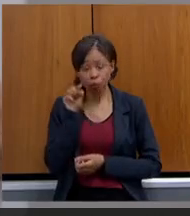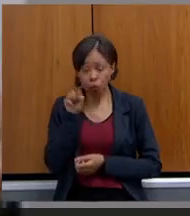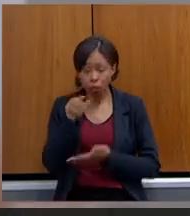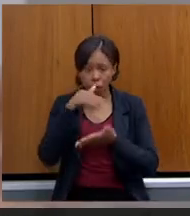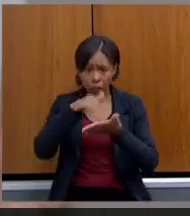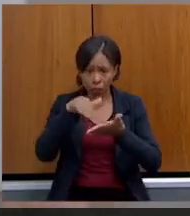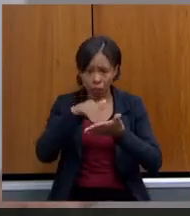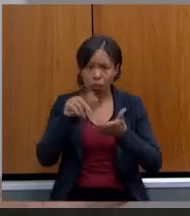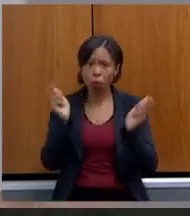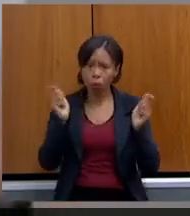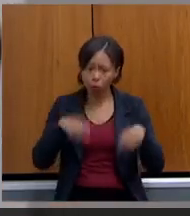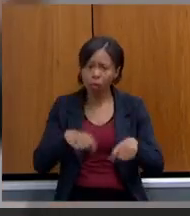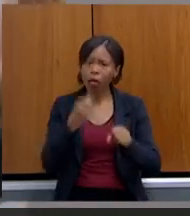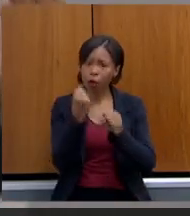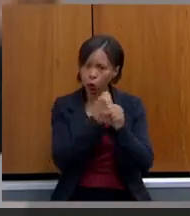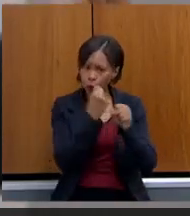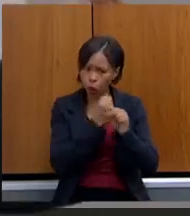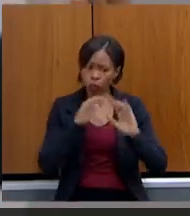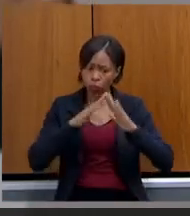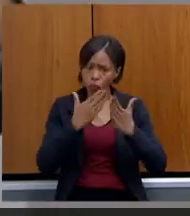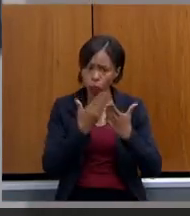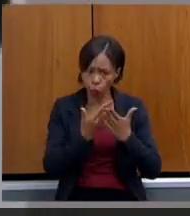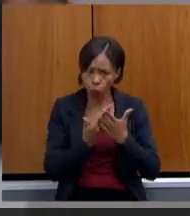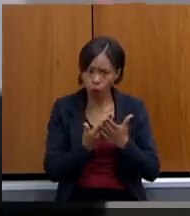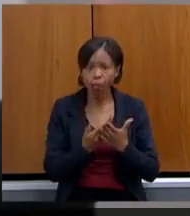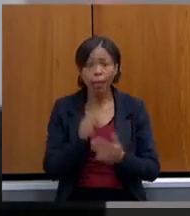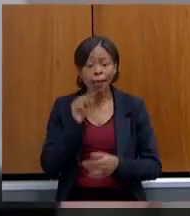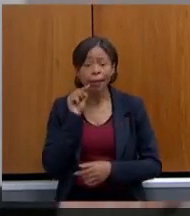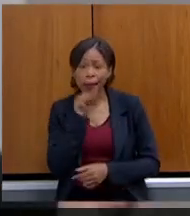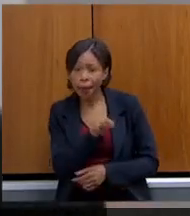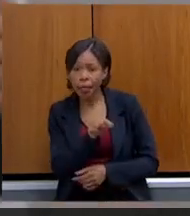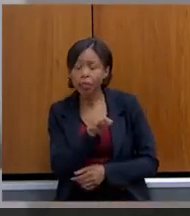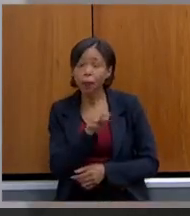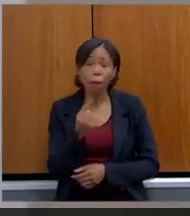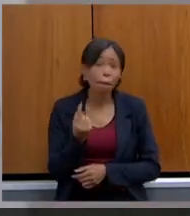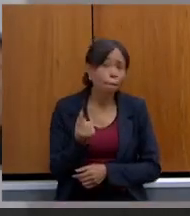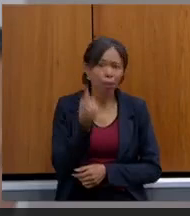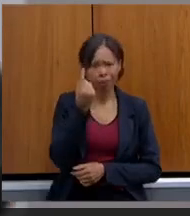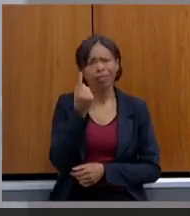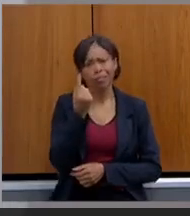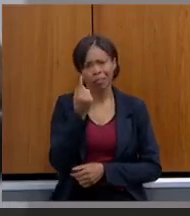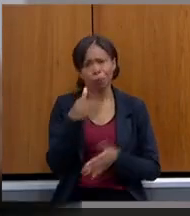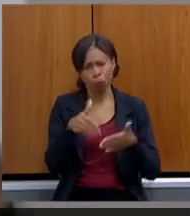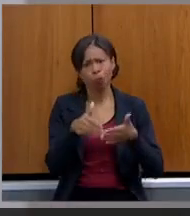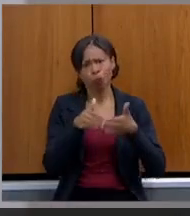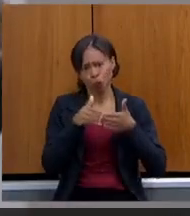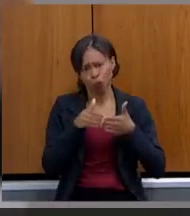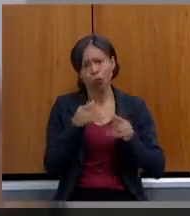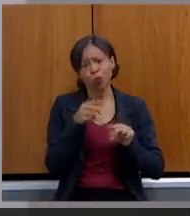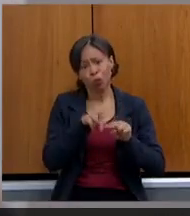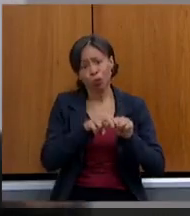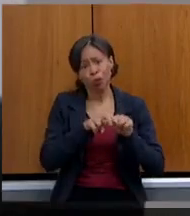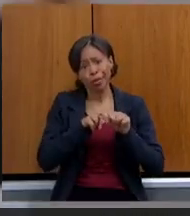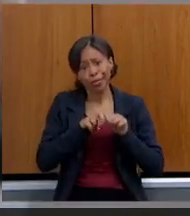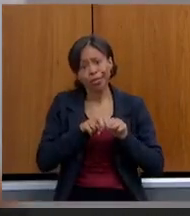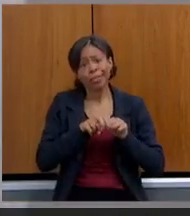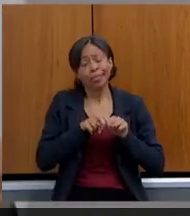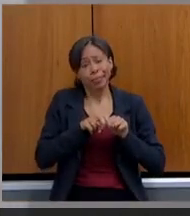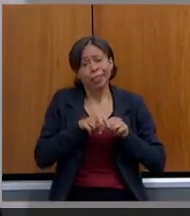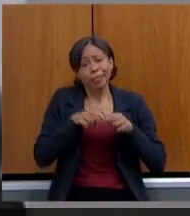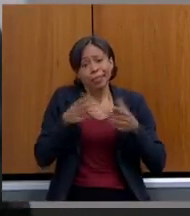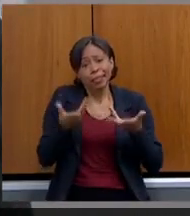puder construir escolas que essa pudesse ser a primeira delas por causa desse combate incessante